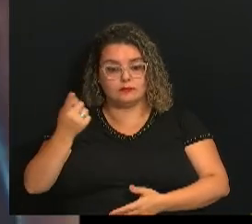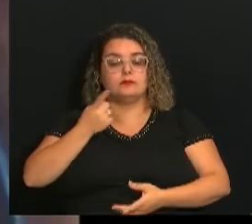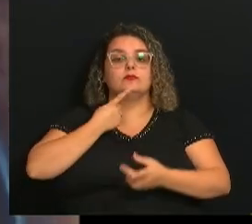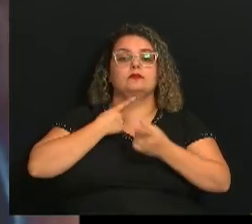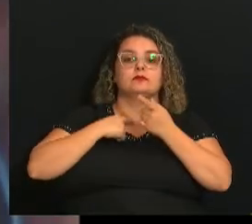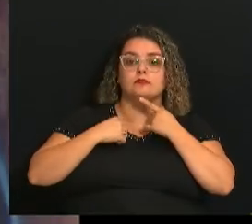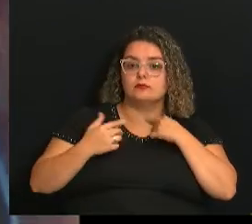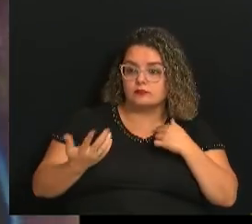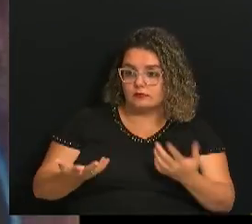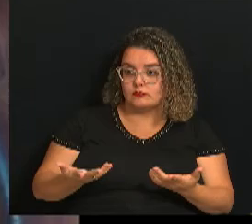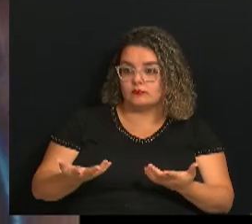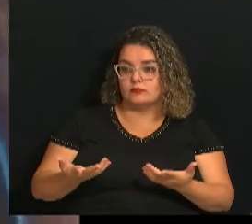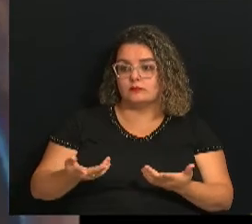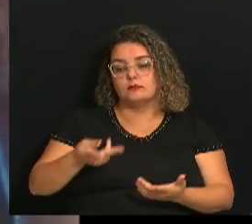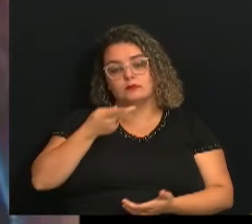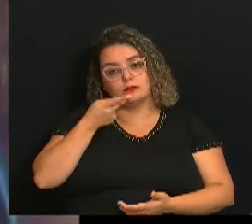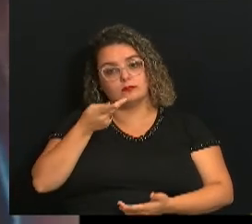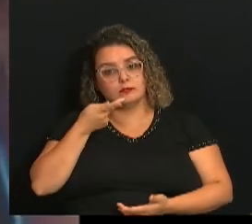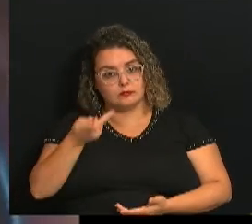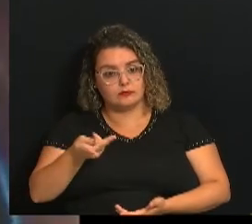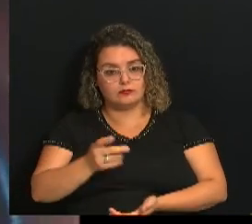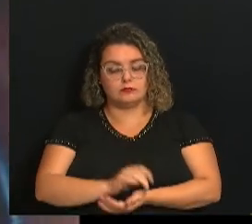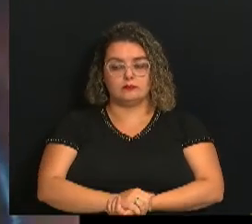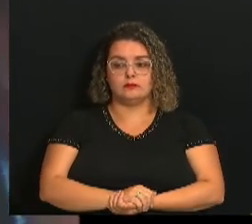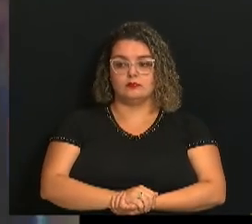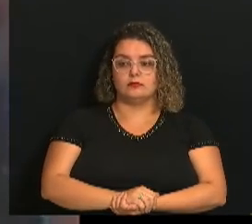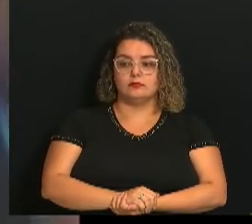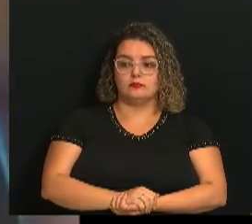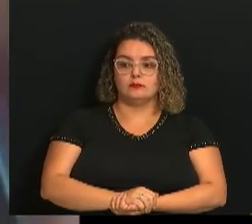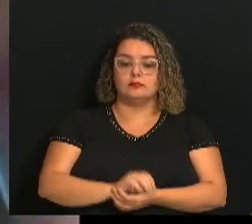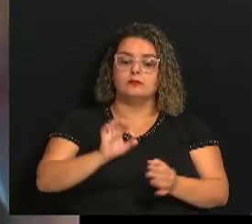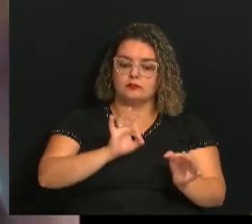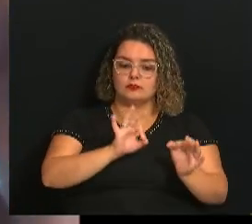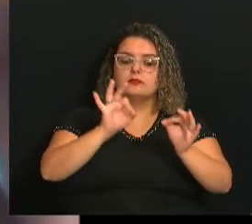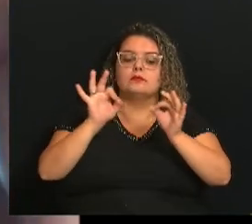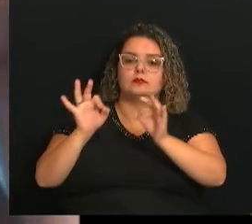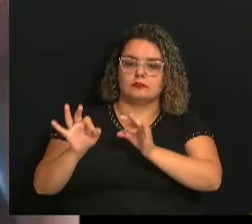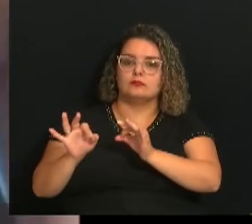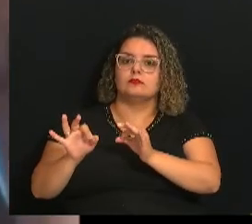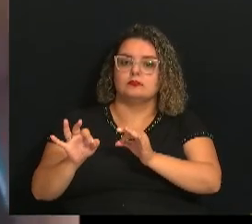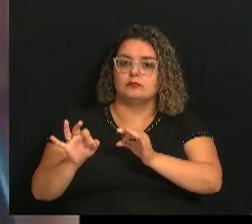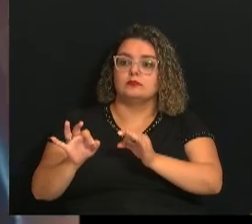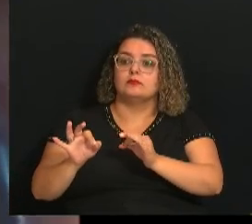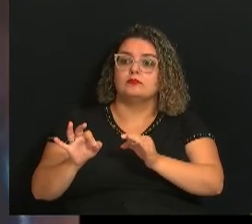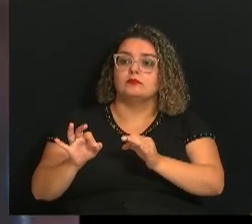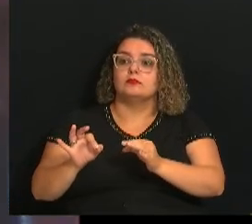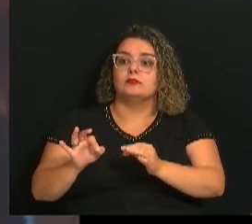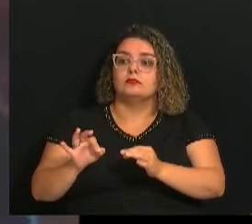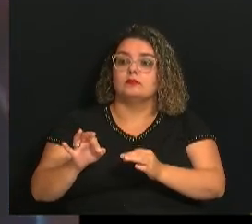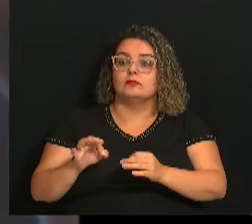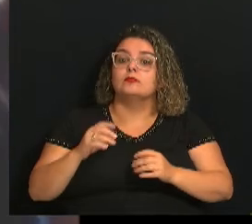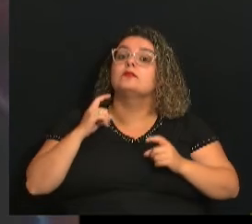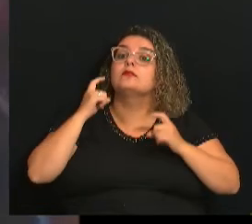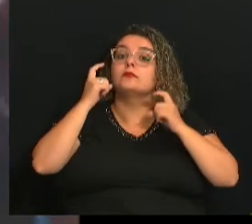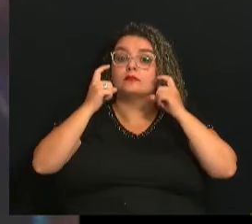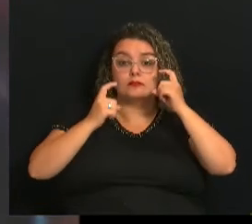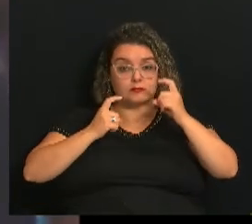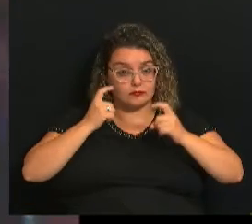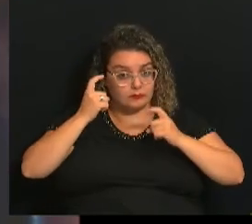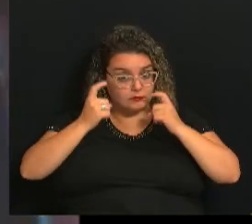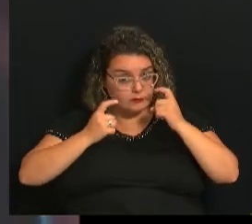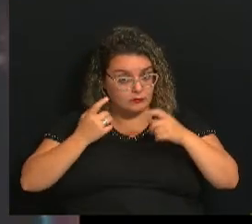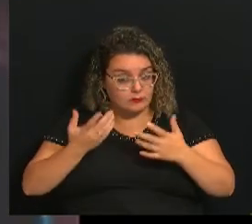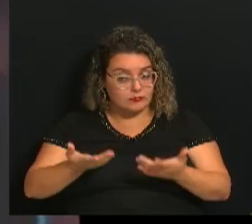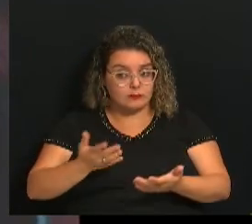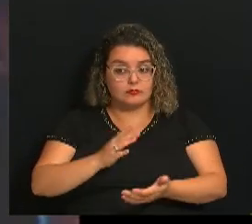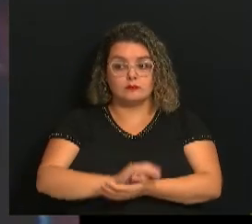é isso que eu posso te dizer. Tá? O que eu tenho acompanhado tem me deixado cada vez mais preocupada com isso.